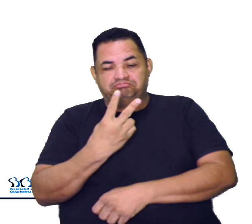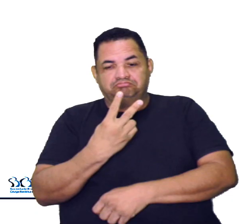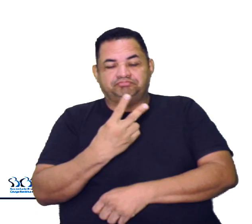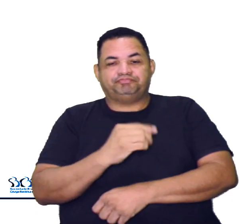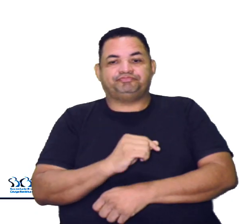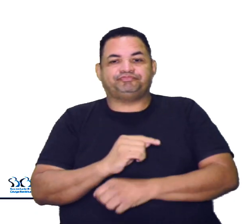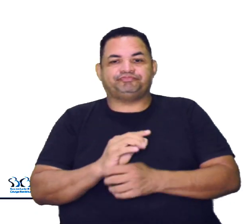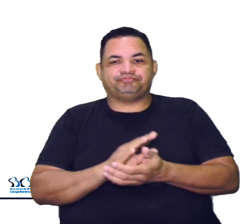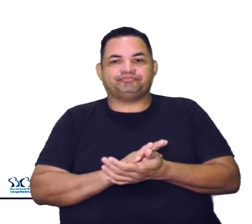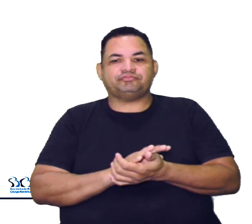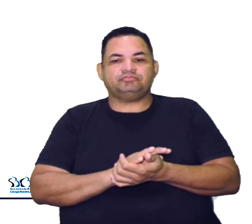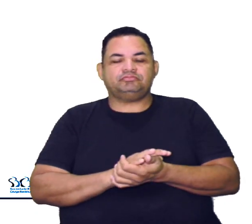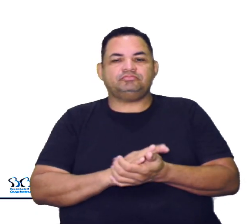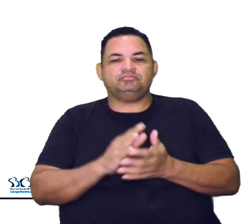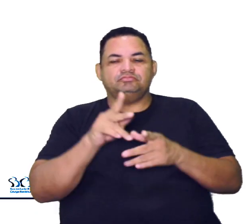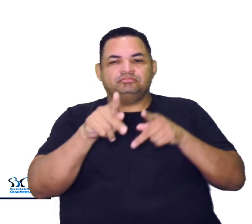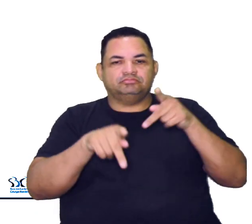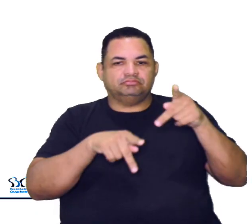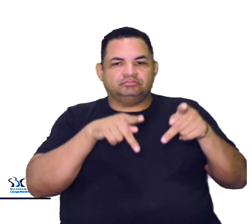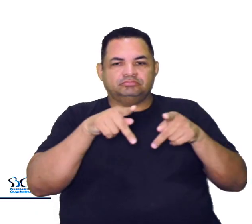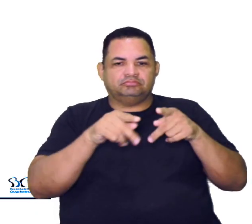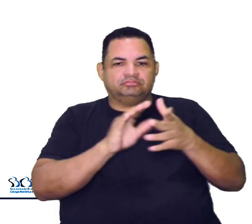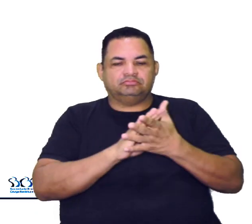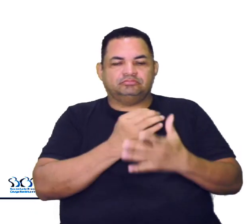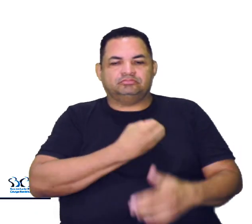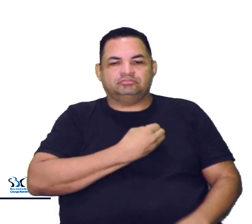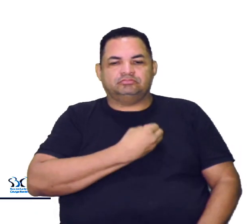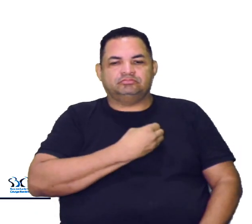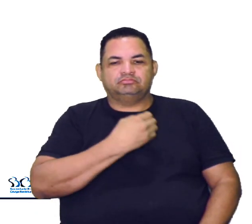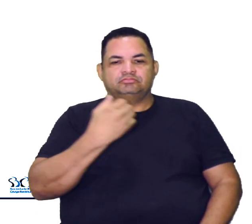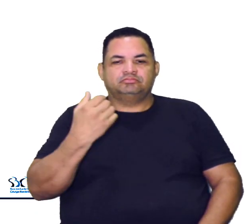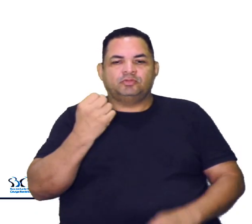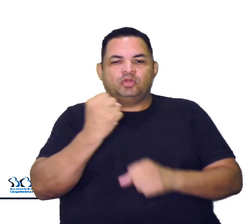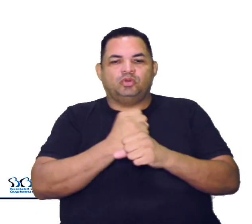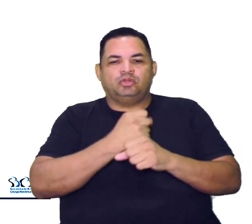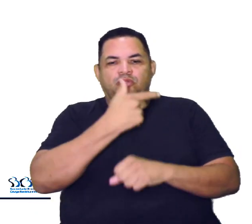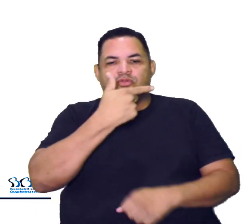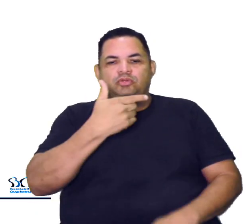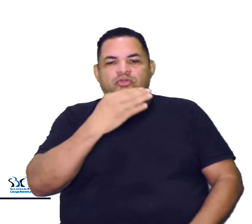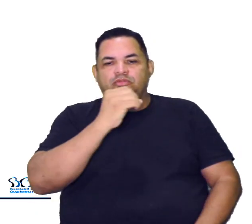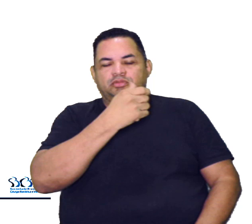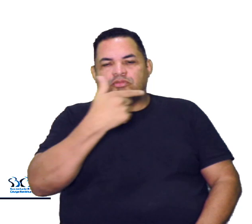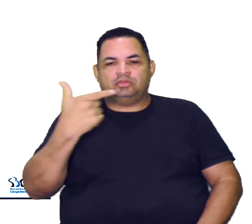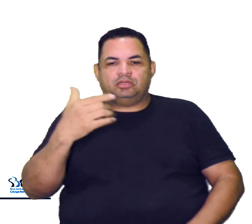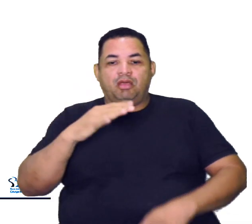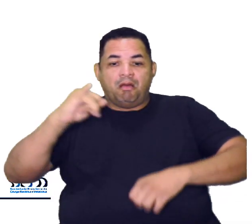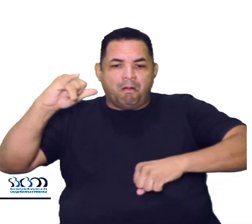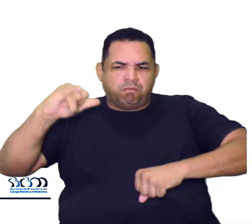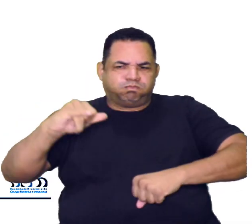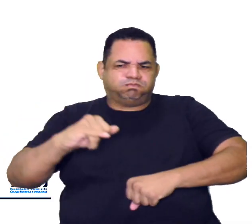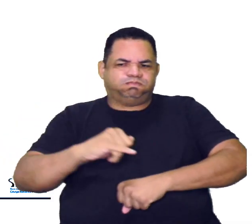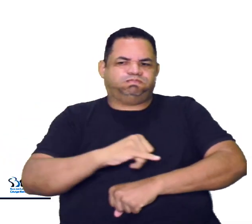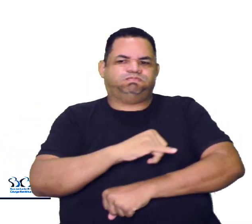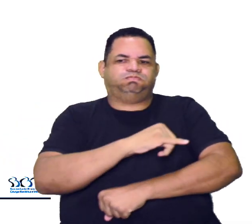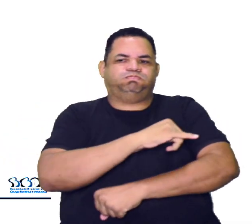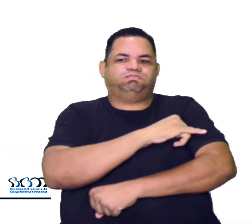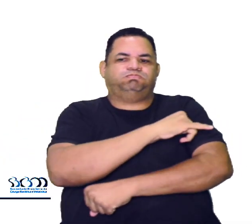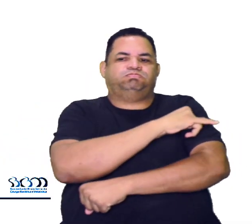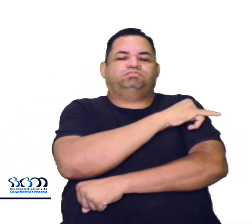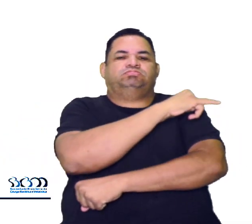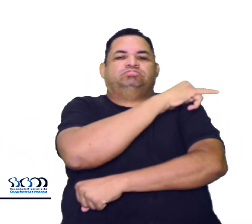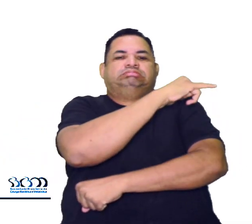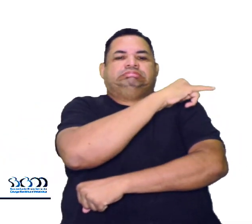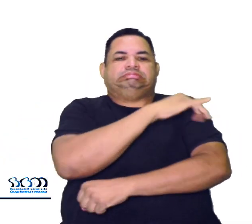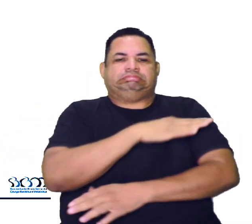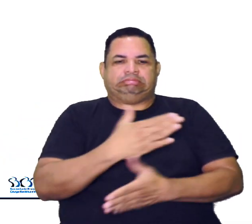muito grande populacional, isso são dados de 2022, de pessoas com obesidade mórbida, né, uma fatia